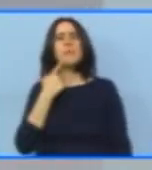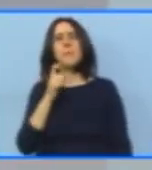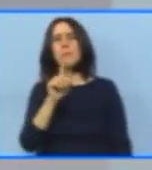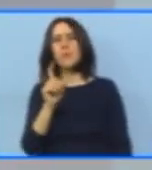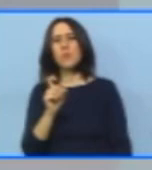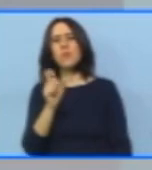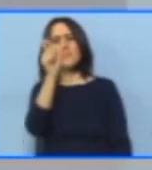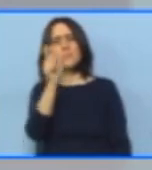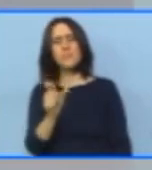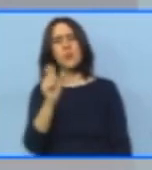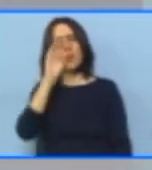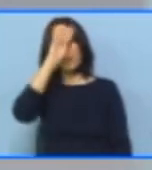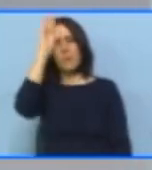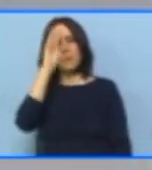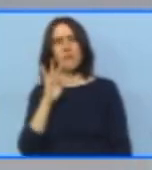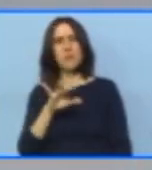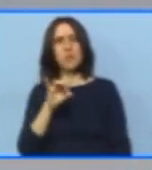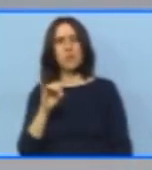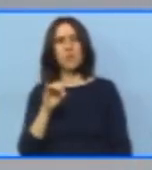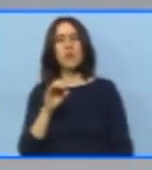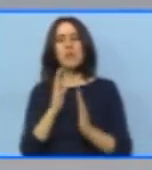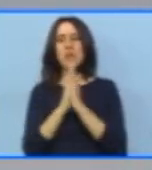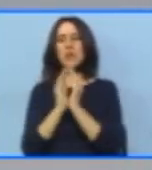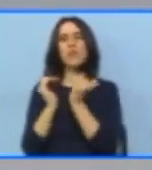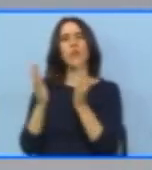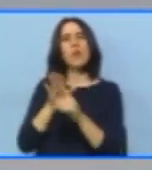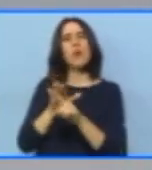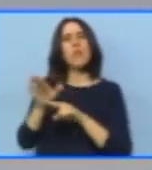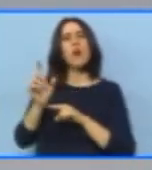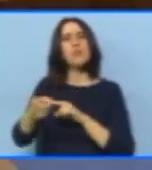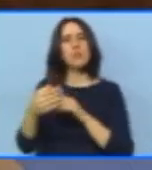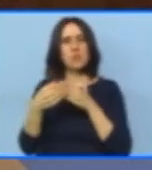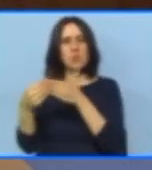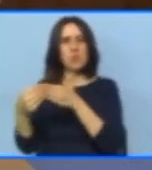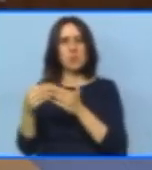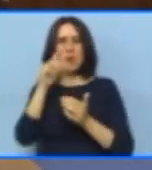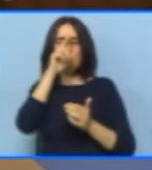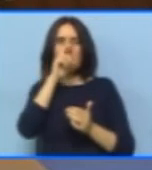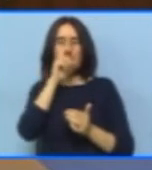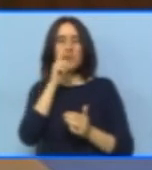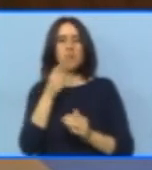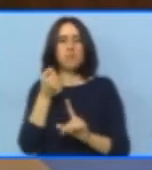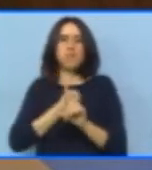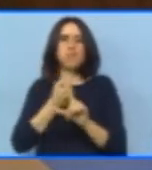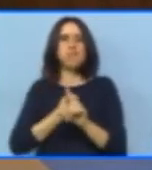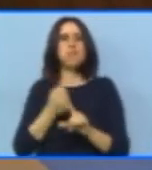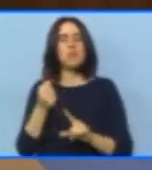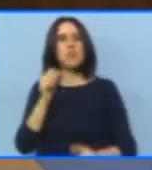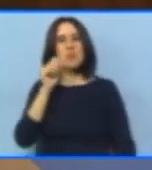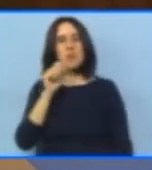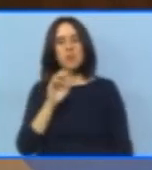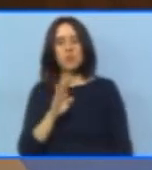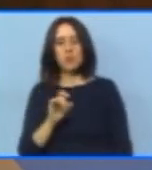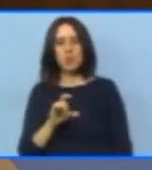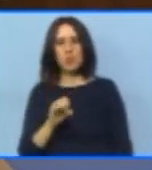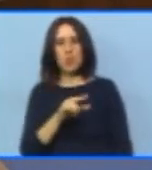impacto do Papa Francisco nas lideranças fora da Igreja. Recordo a grande cruzada de São João Paulo II em